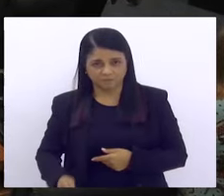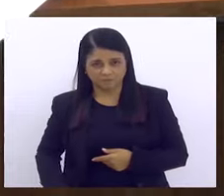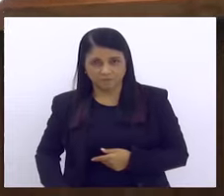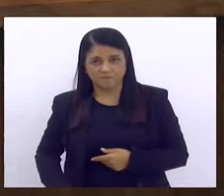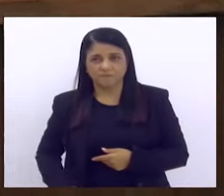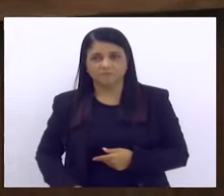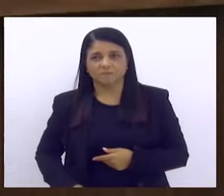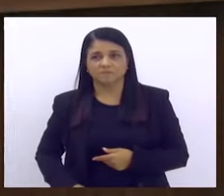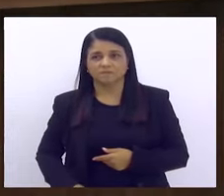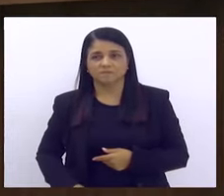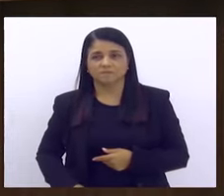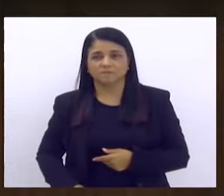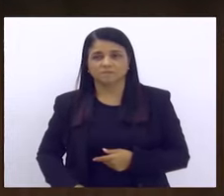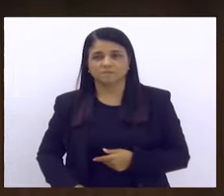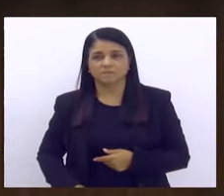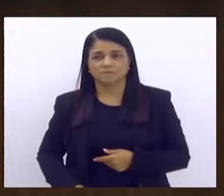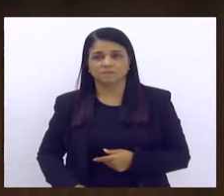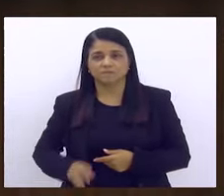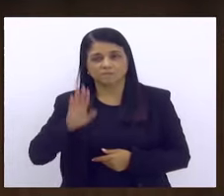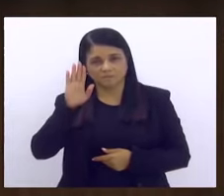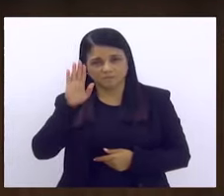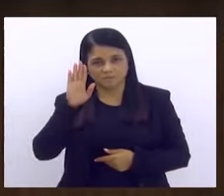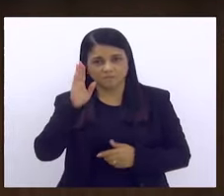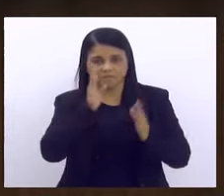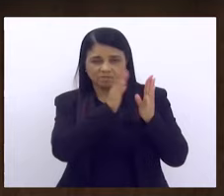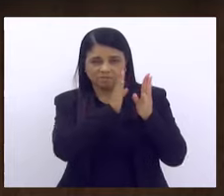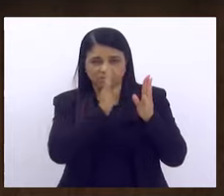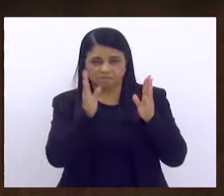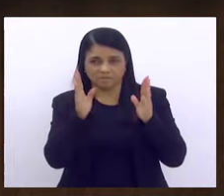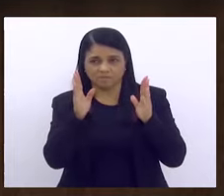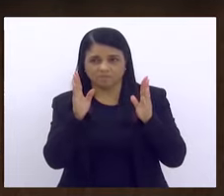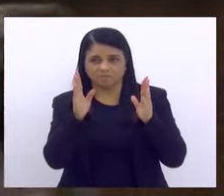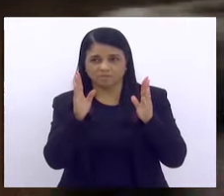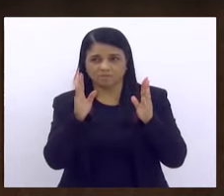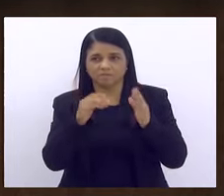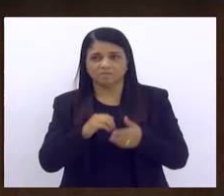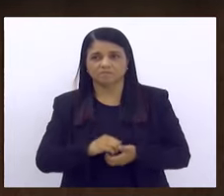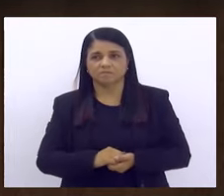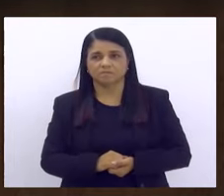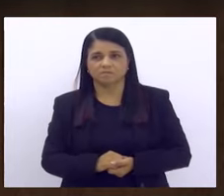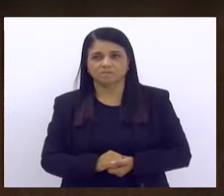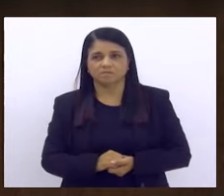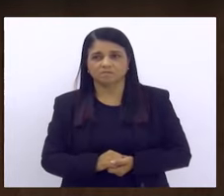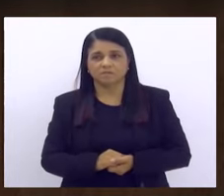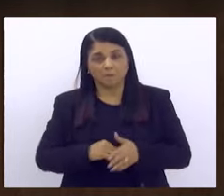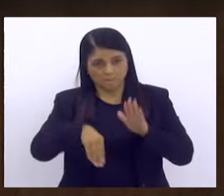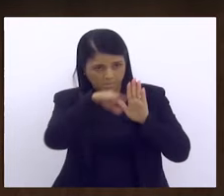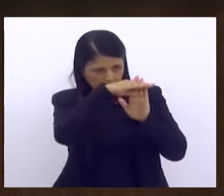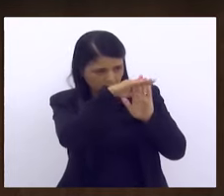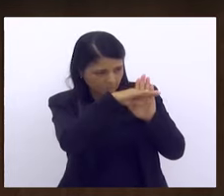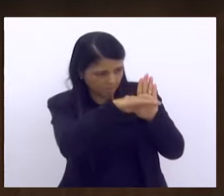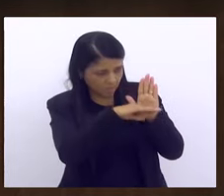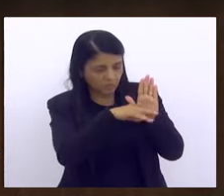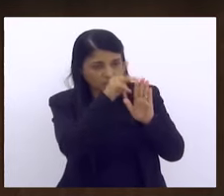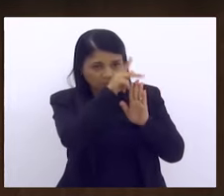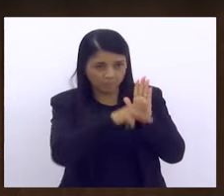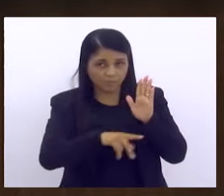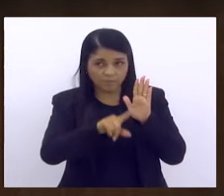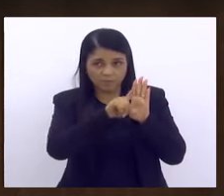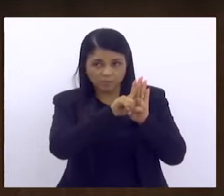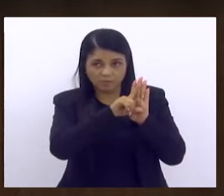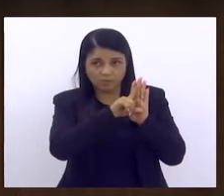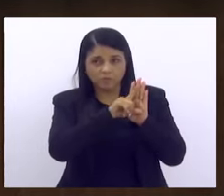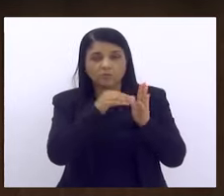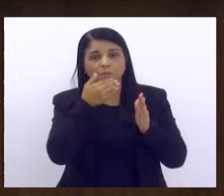Presidente, questão de ordem, presidente. Sobre a pauta? Sobre o projeto de pedido